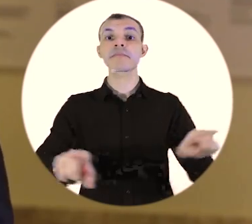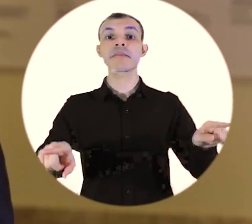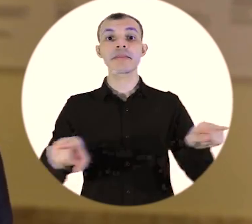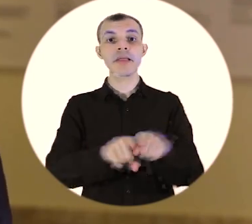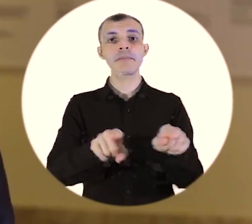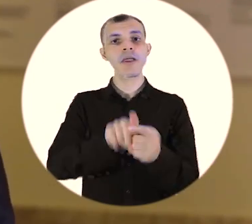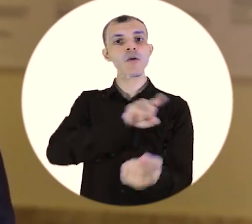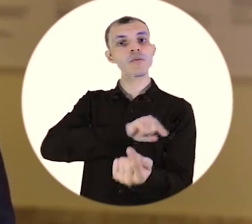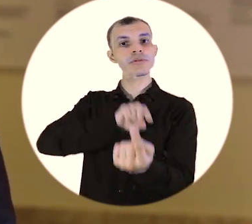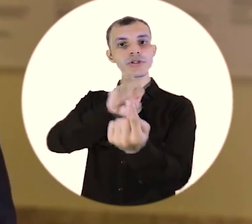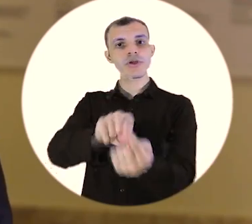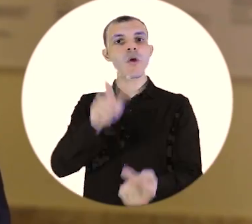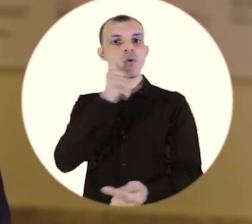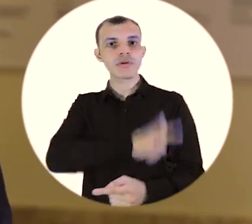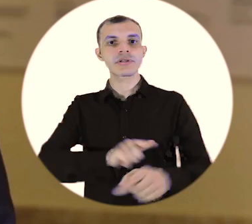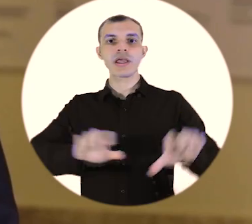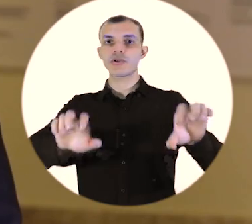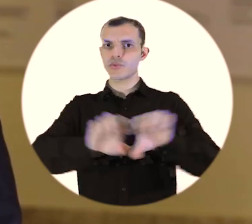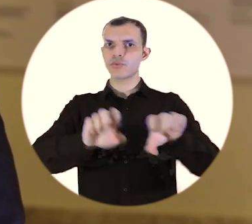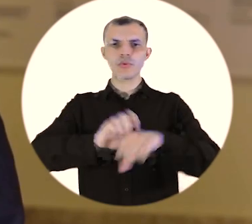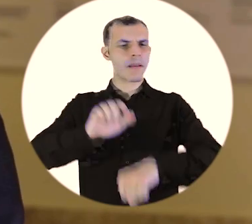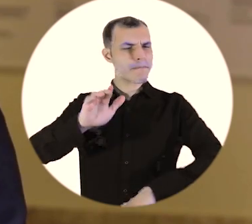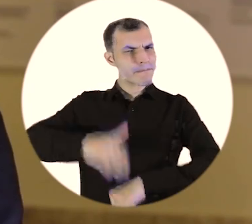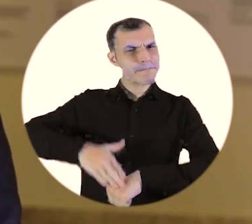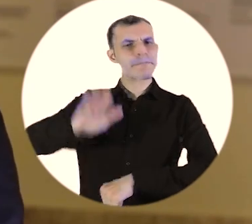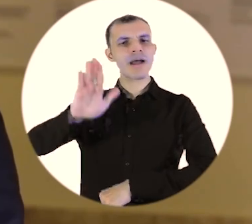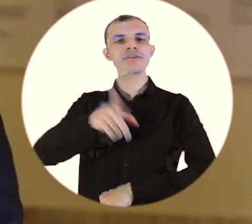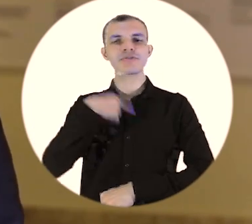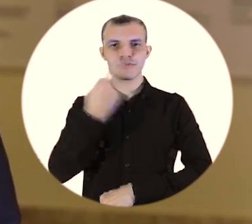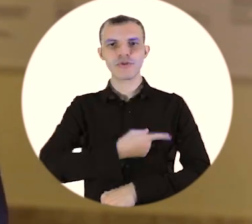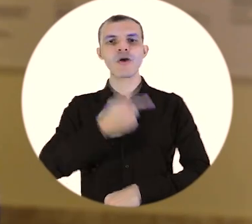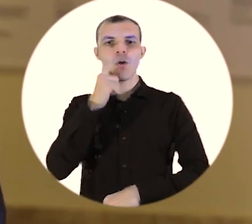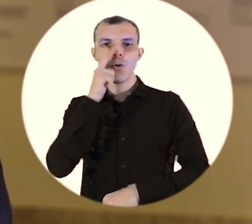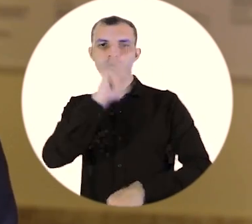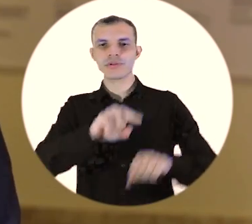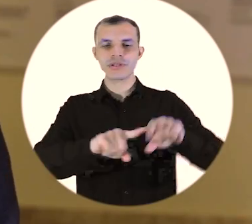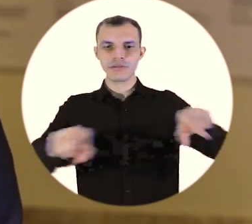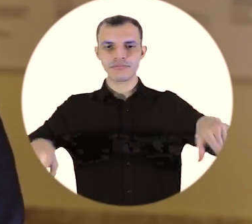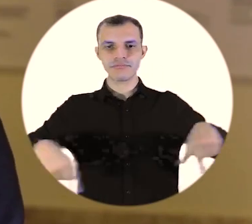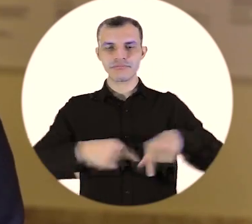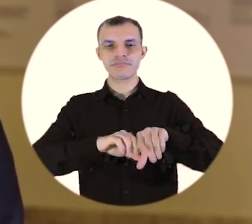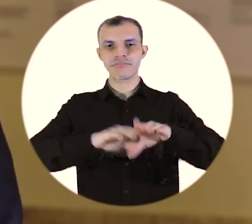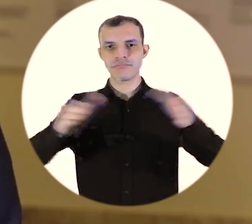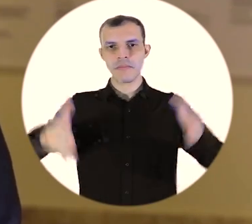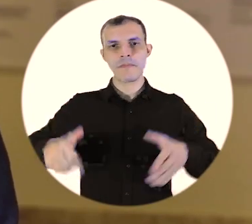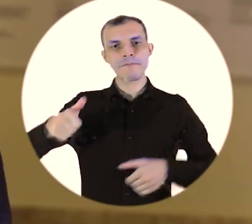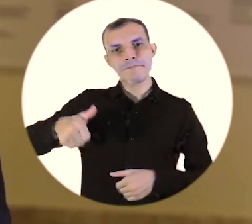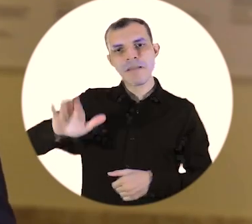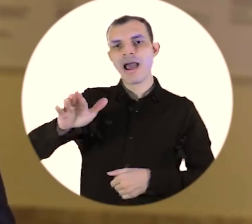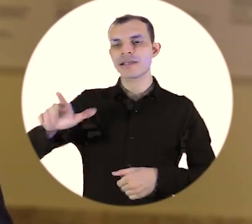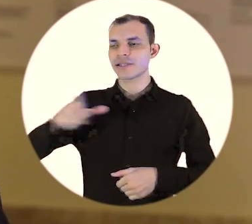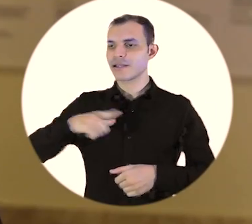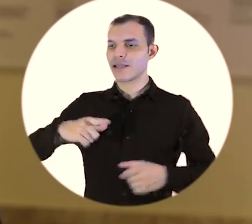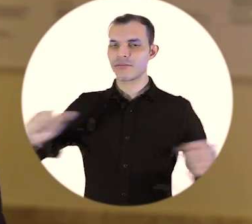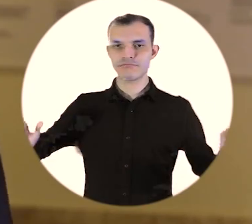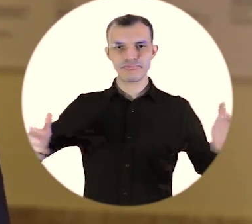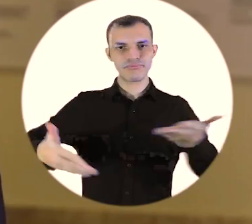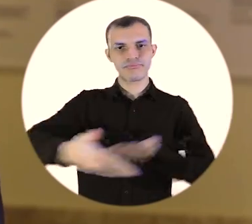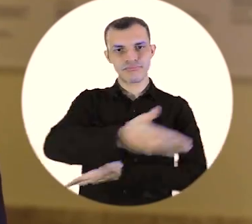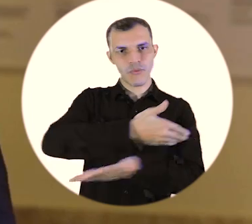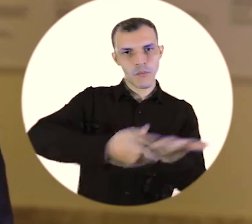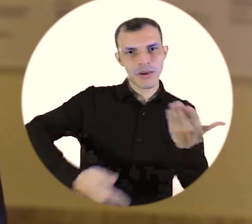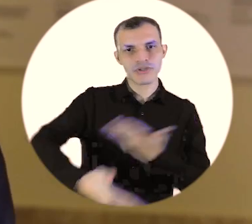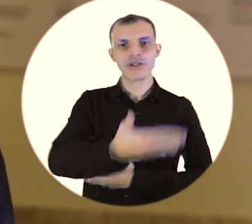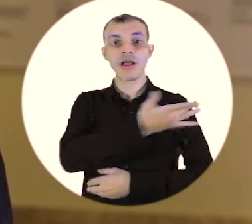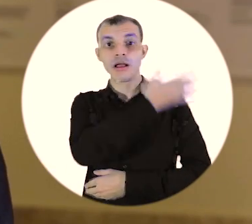Também, objetivando, como disse, entregar mais estrutura, inauguramos mais escritórios compartilhados, estruturando espaço